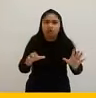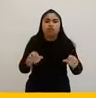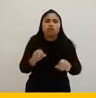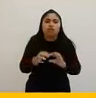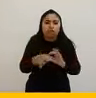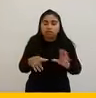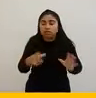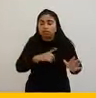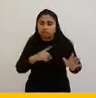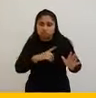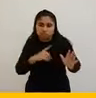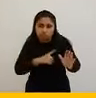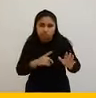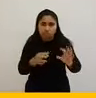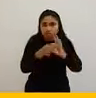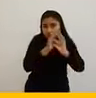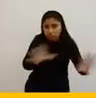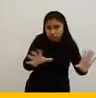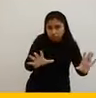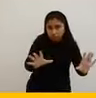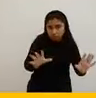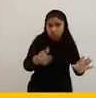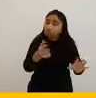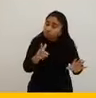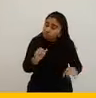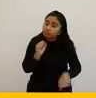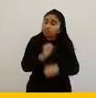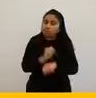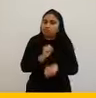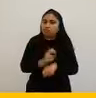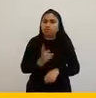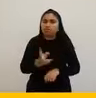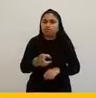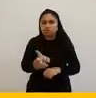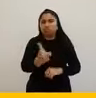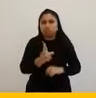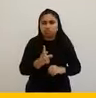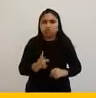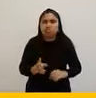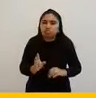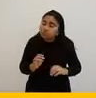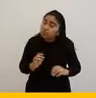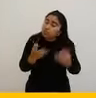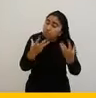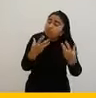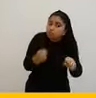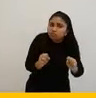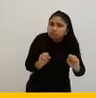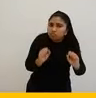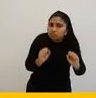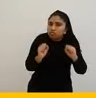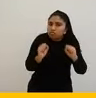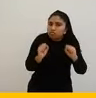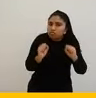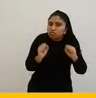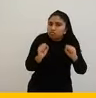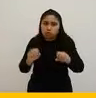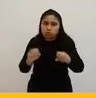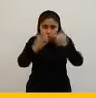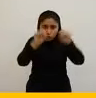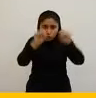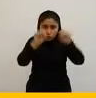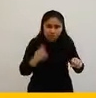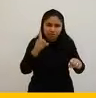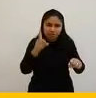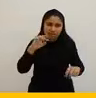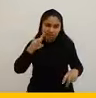os liberados nesta etapa permanecem com suas atividades permitidas no sistema